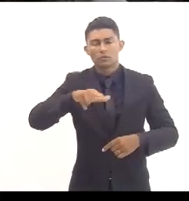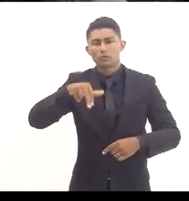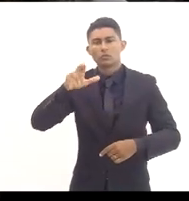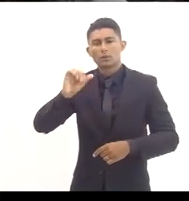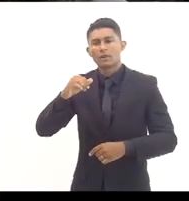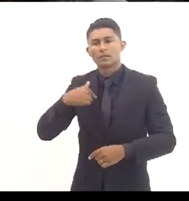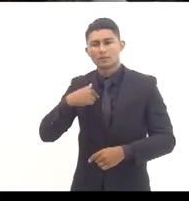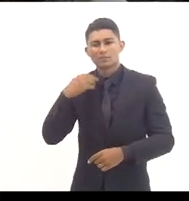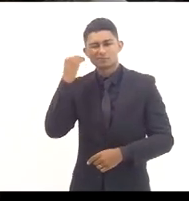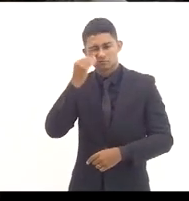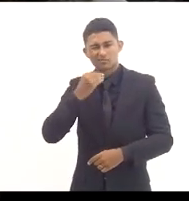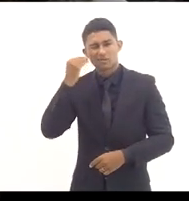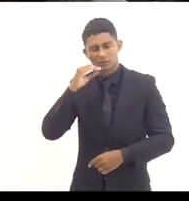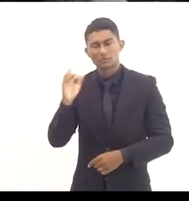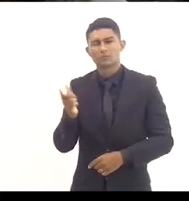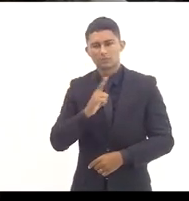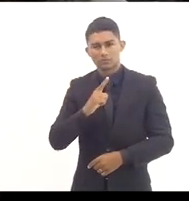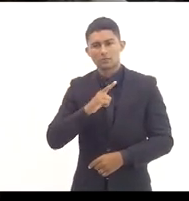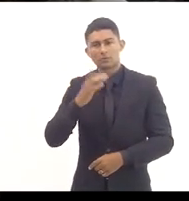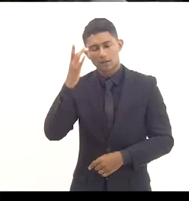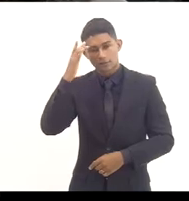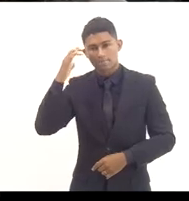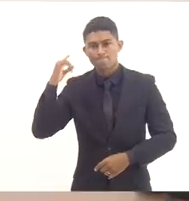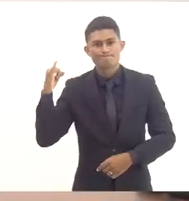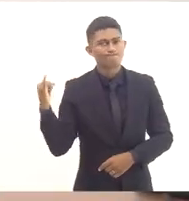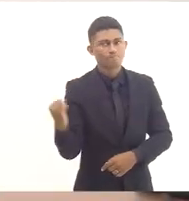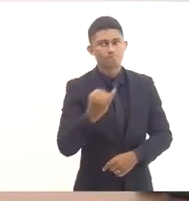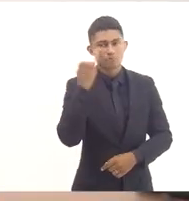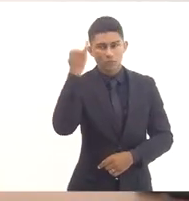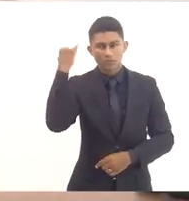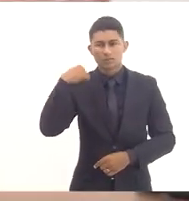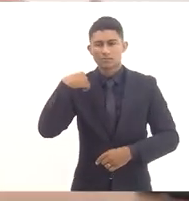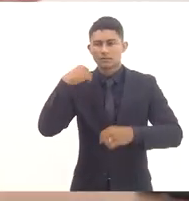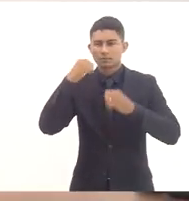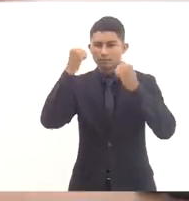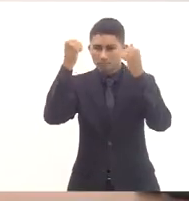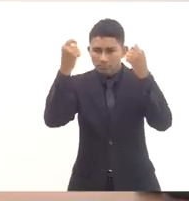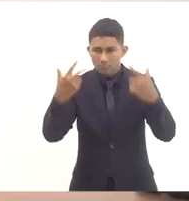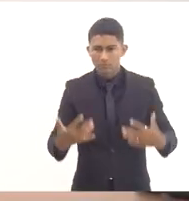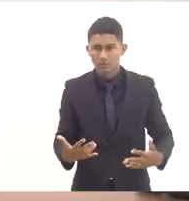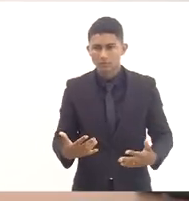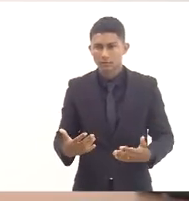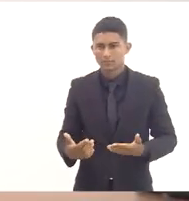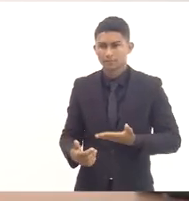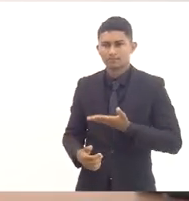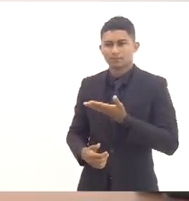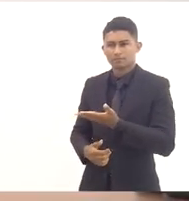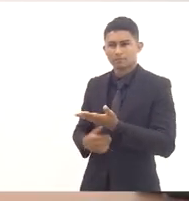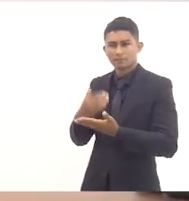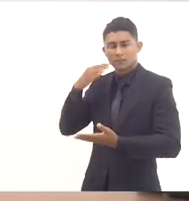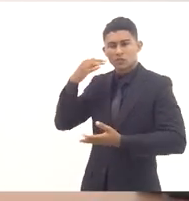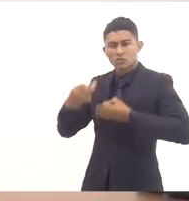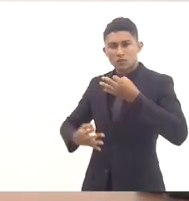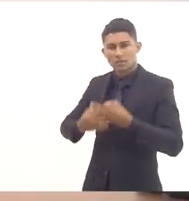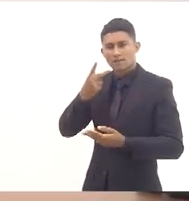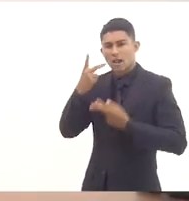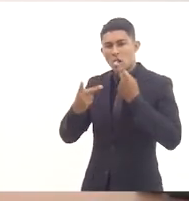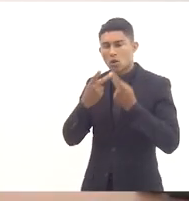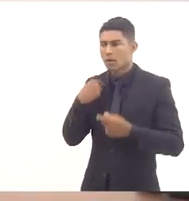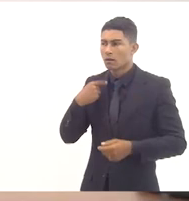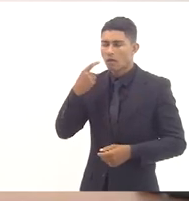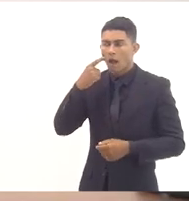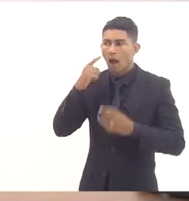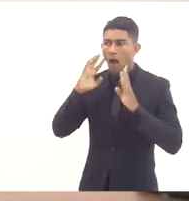que eu acho o importante compartilhar como foi muito agregador ouvir a juíza falando para mim